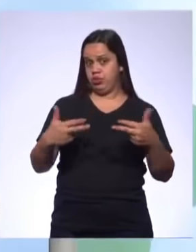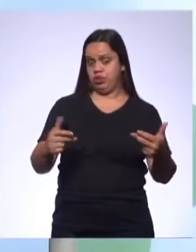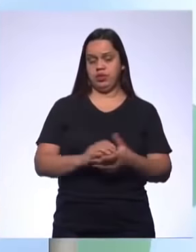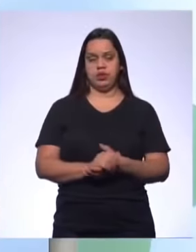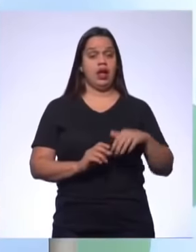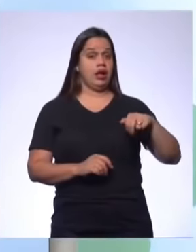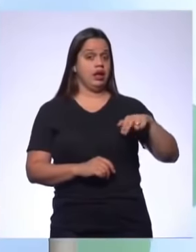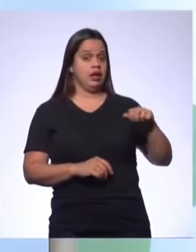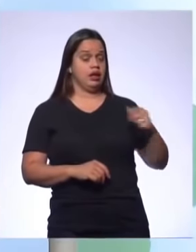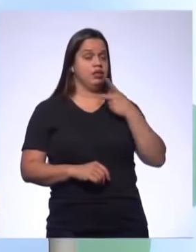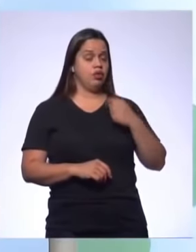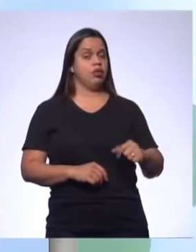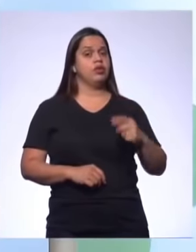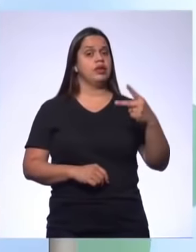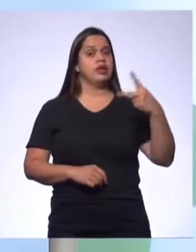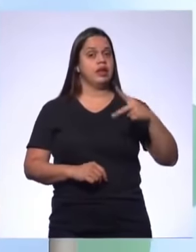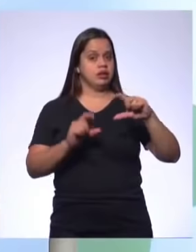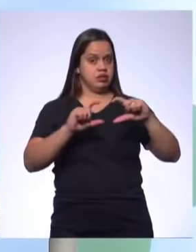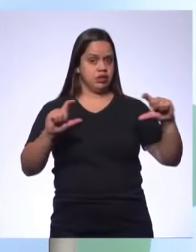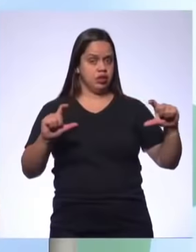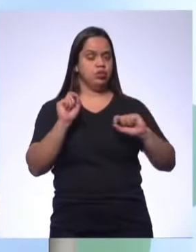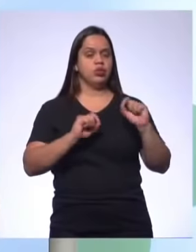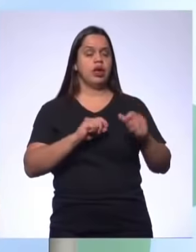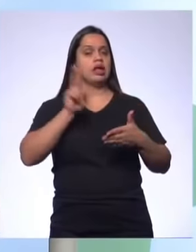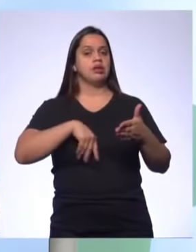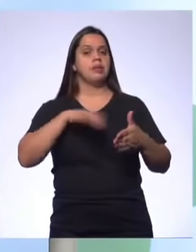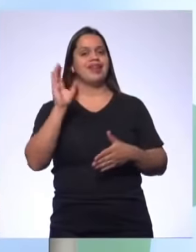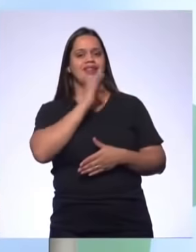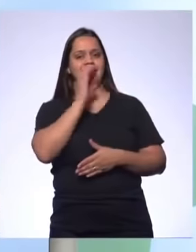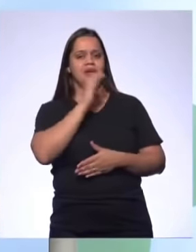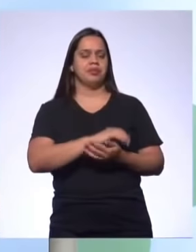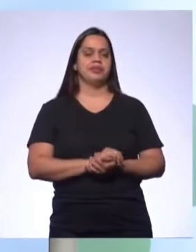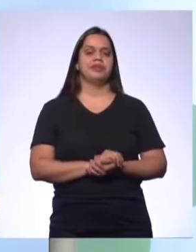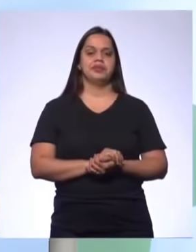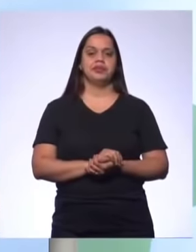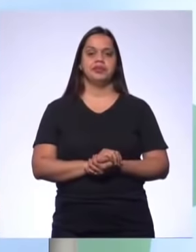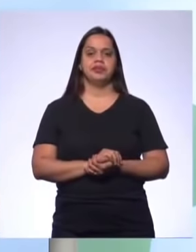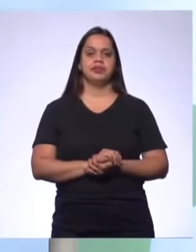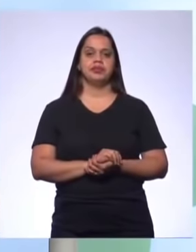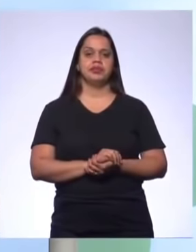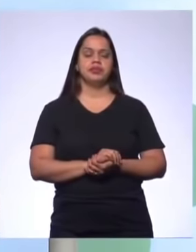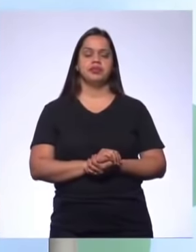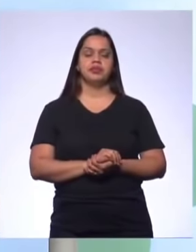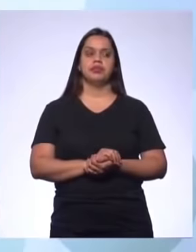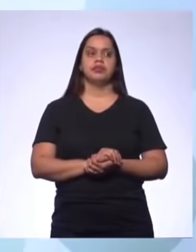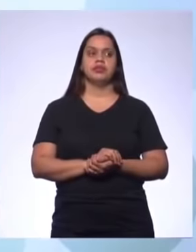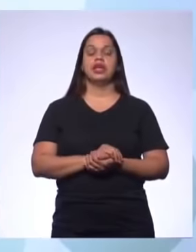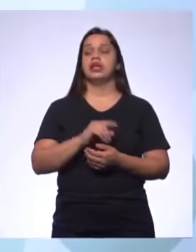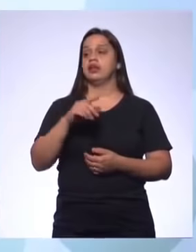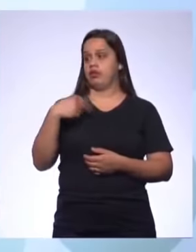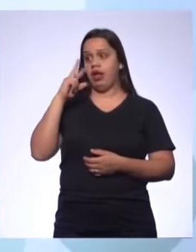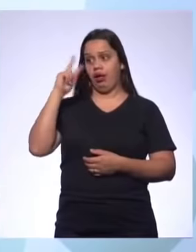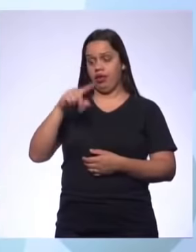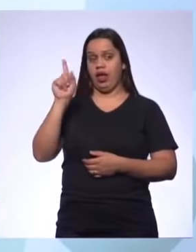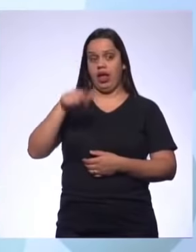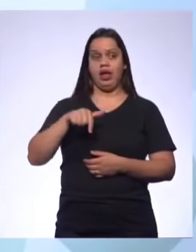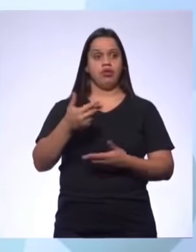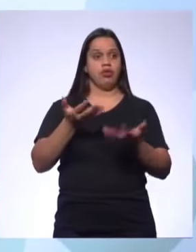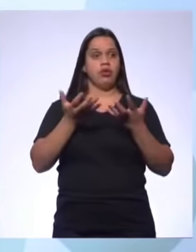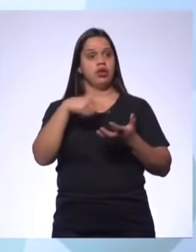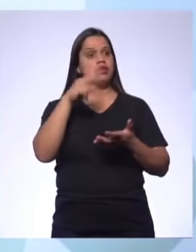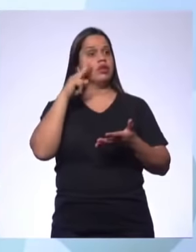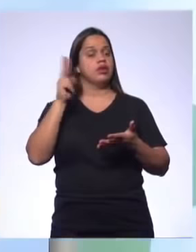na segunda vez a impressão é que a leitura é mais rápida. A leitura é mais rápida. Bom, tá vendo? É isso que eu queria, a impressão que vocês têm. Sabe